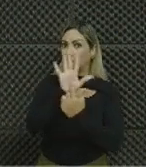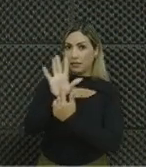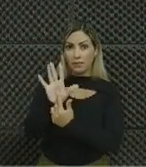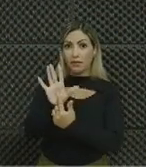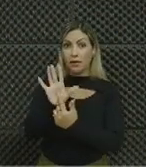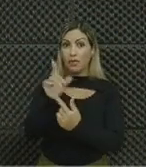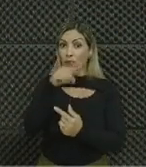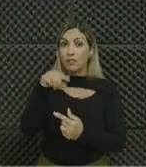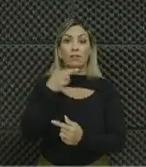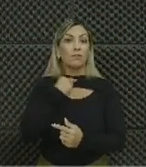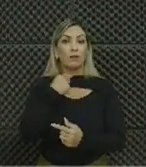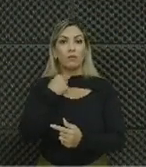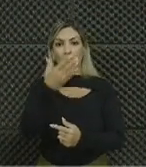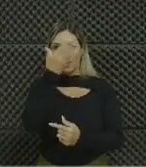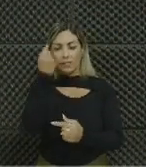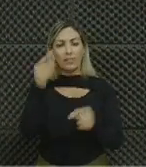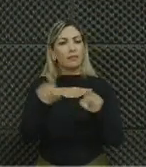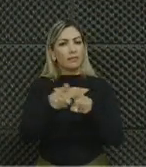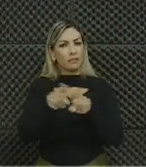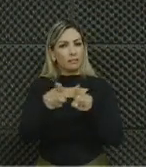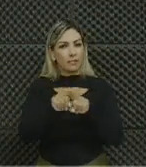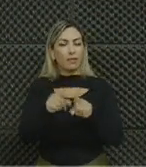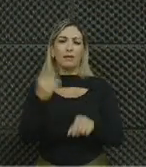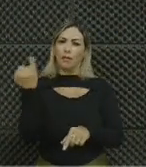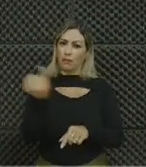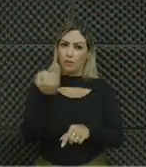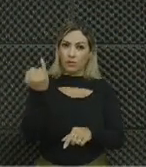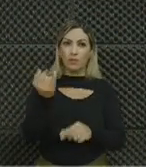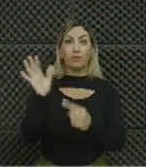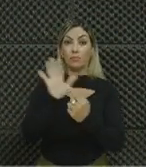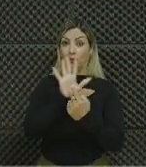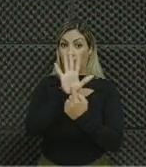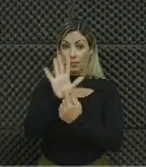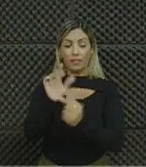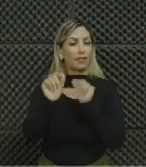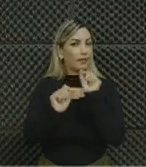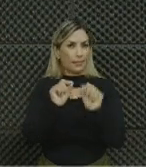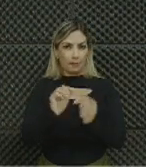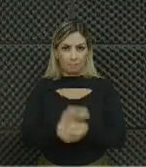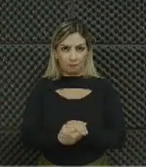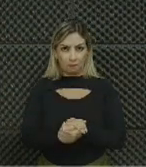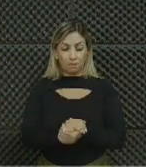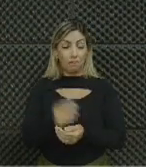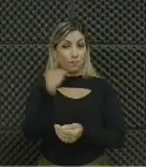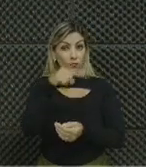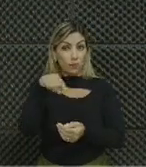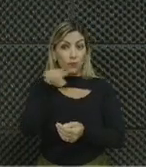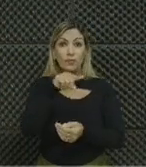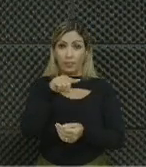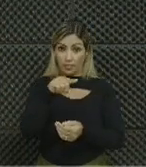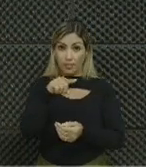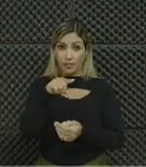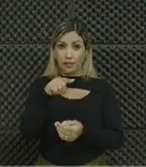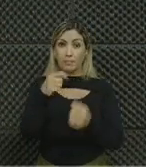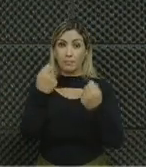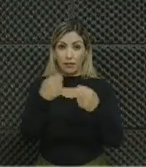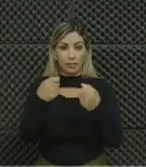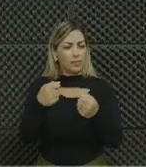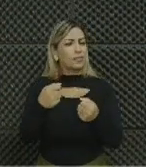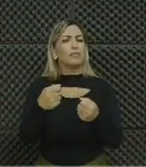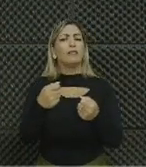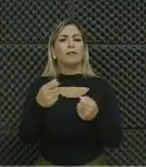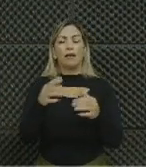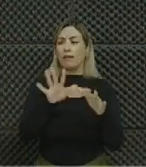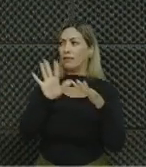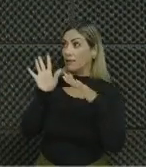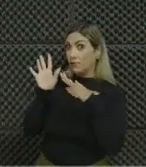esquecer. E também é importante ressaltar que vocês sigam, não percam